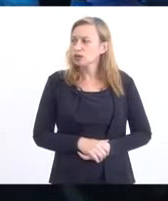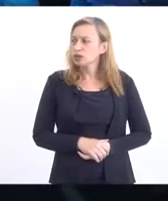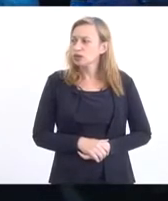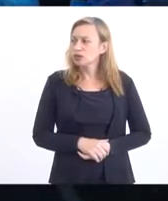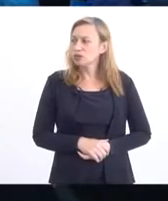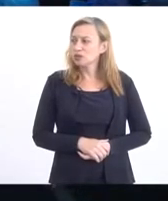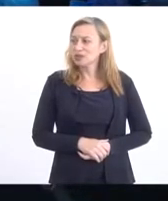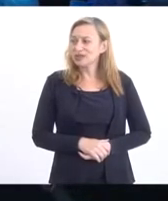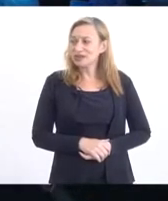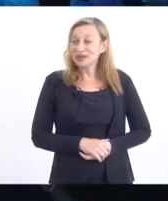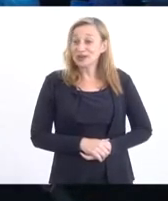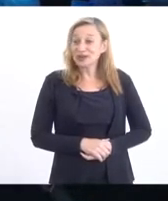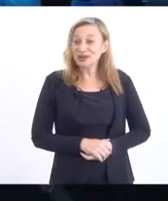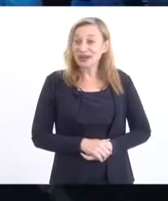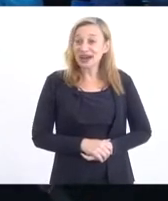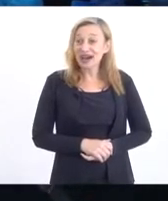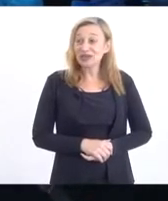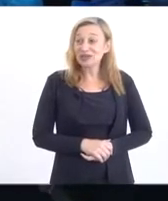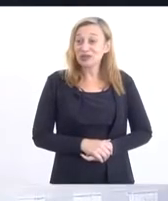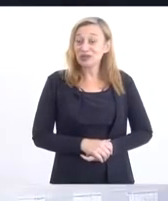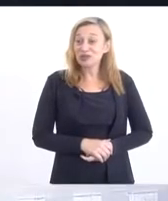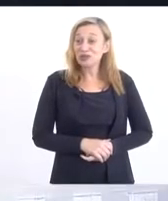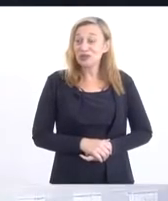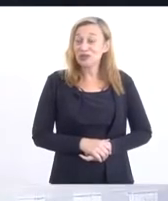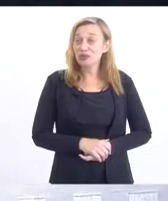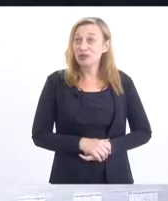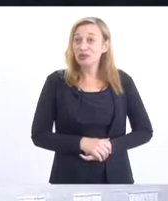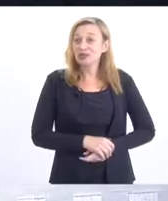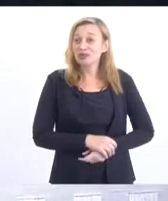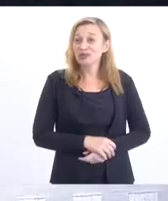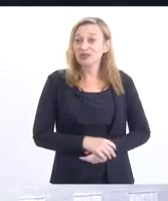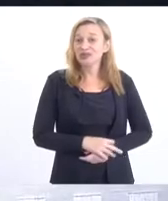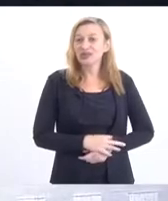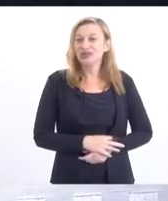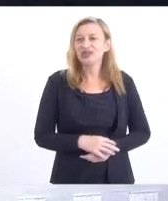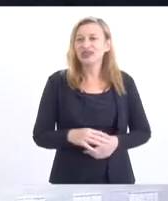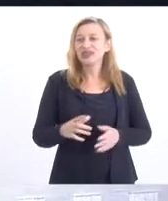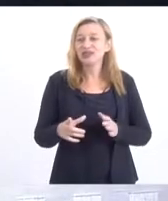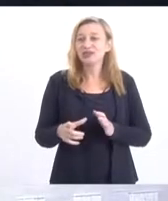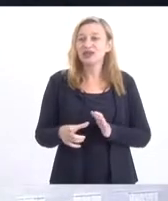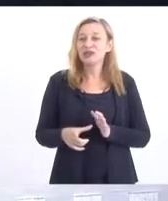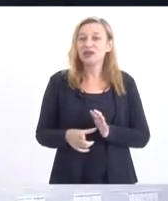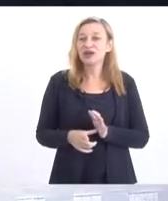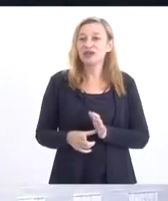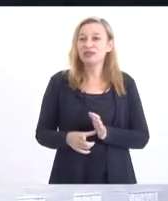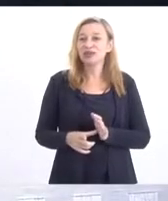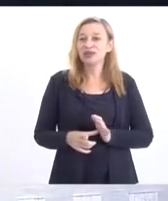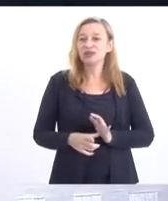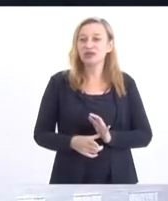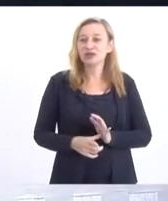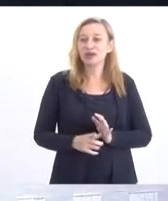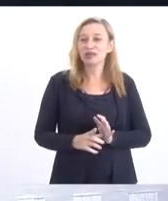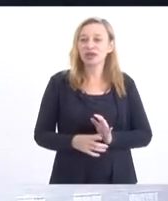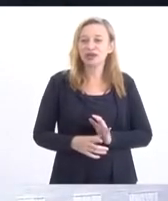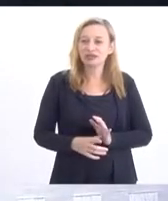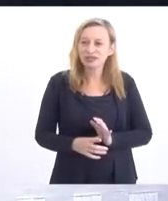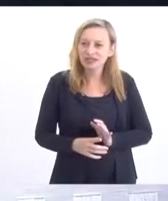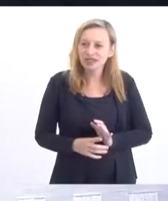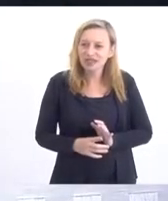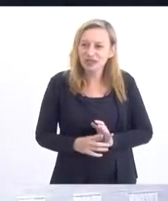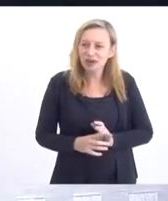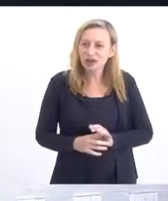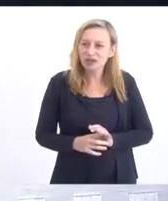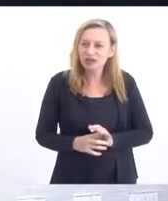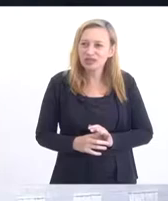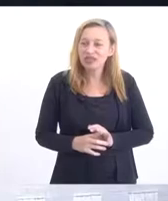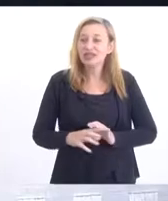Bem, por sugestão do nosso presidente, vou passar antes, agora seria a palavra do prefeito Alfredo e depois dos demais